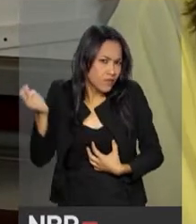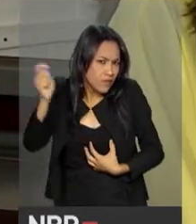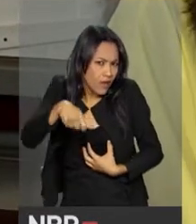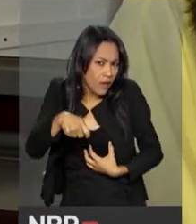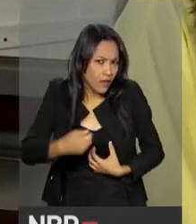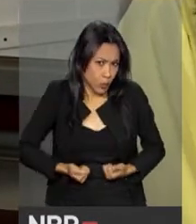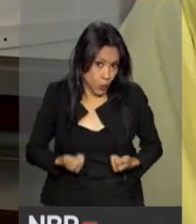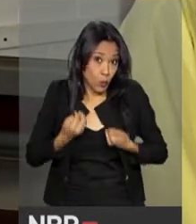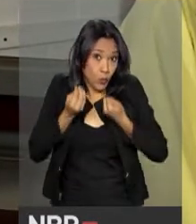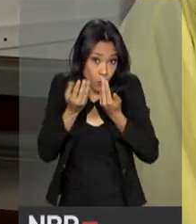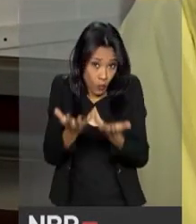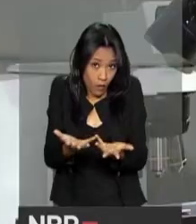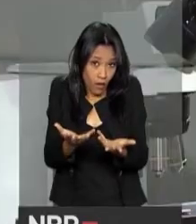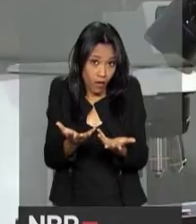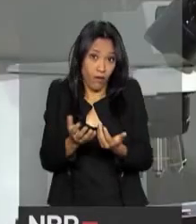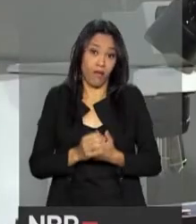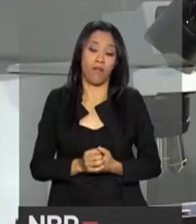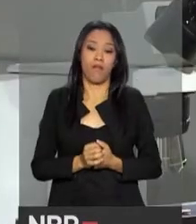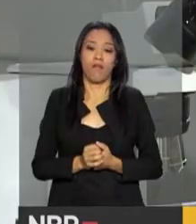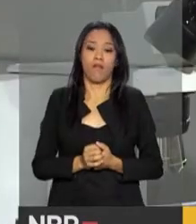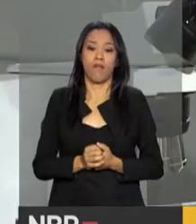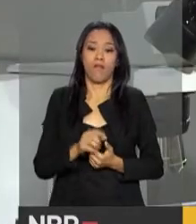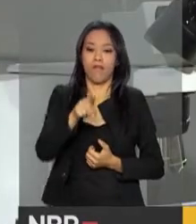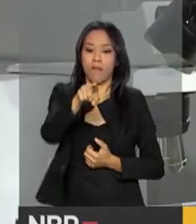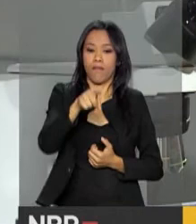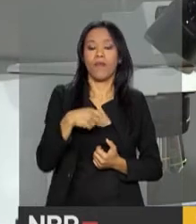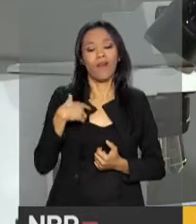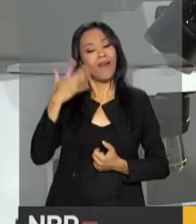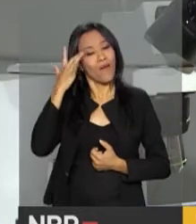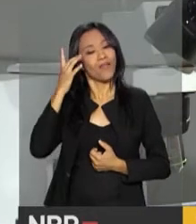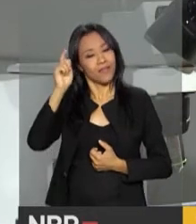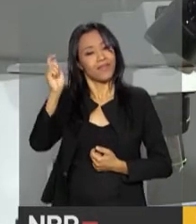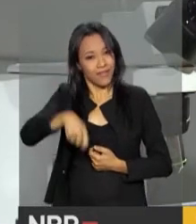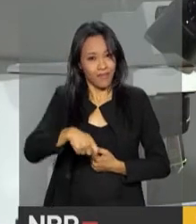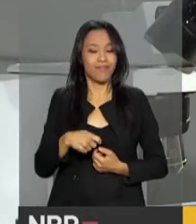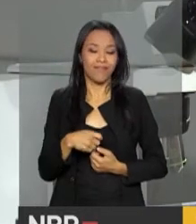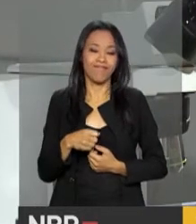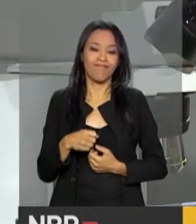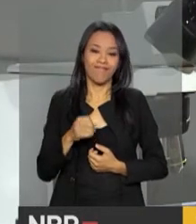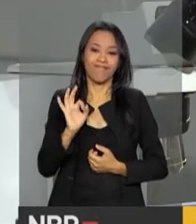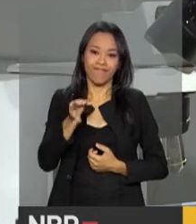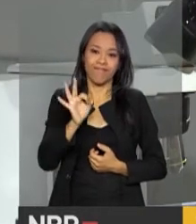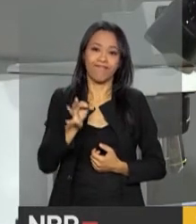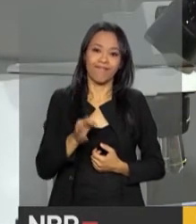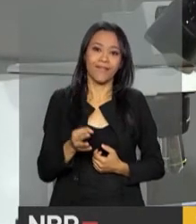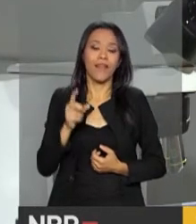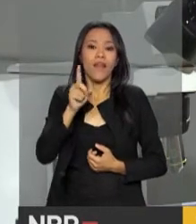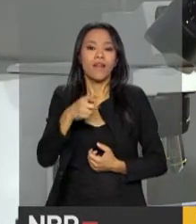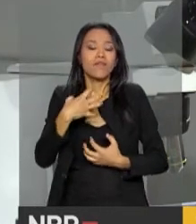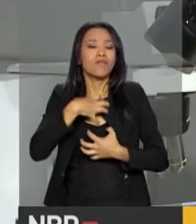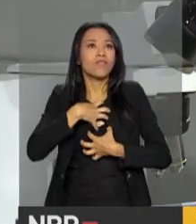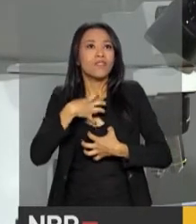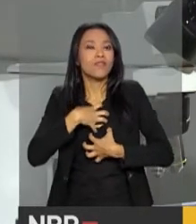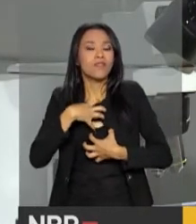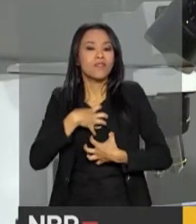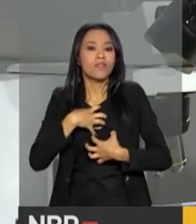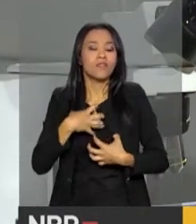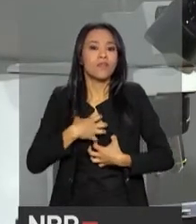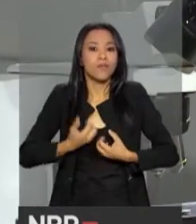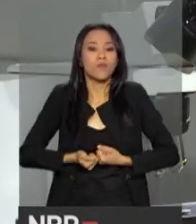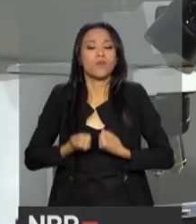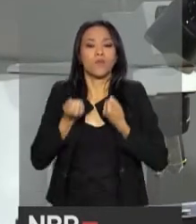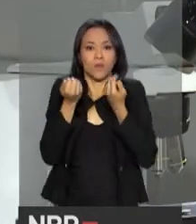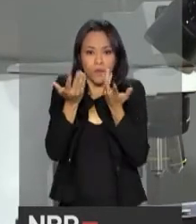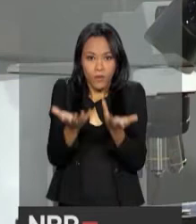pena doar órgãos eu acho que vale a pena é uma faz um sentido maior